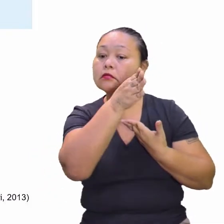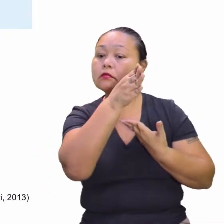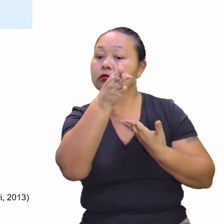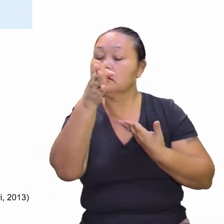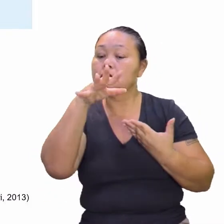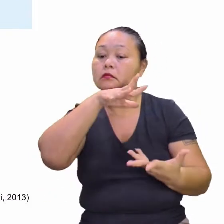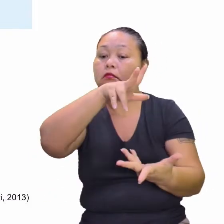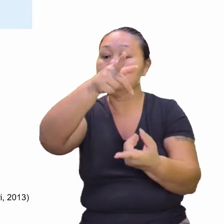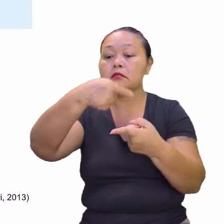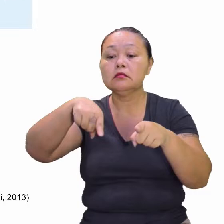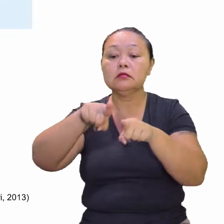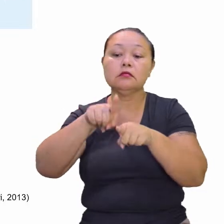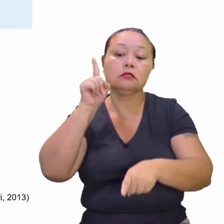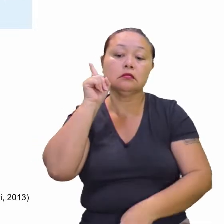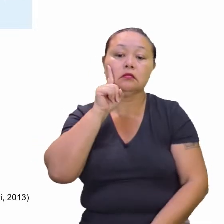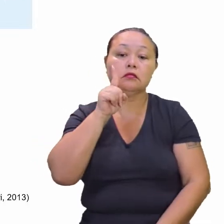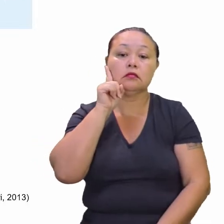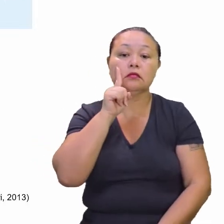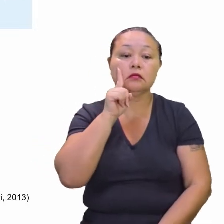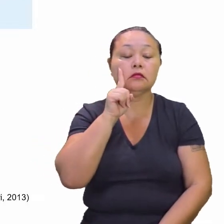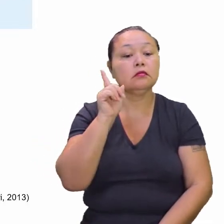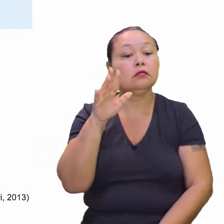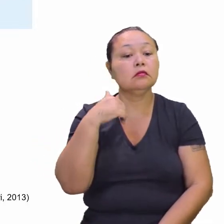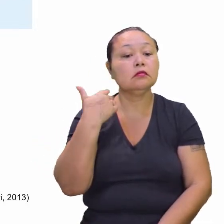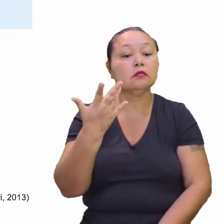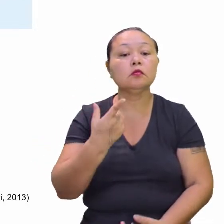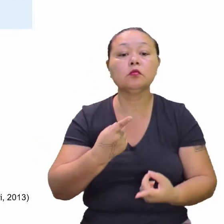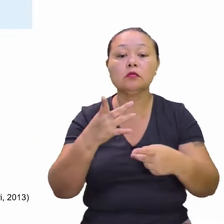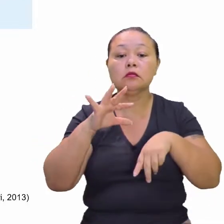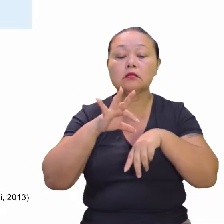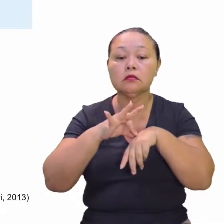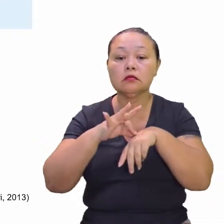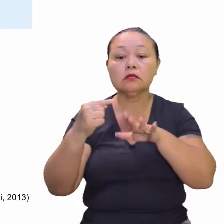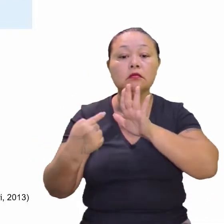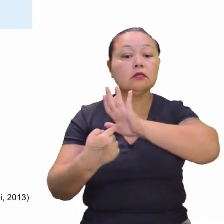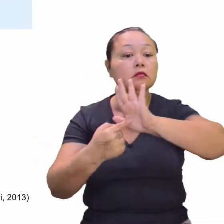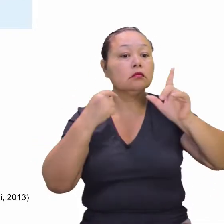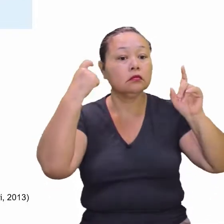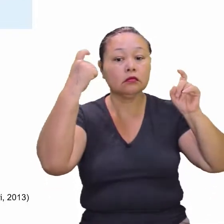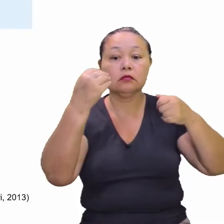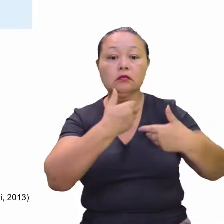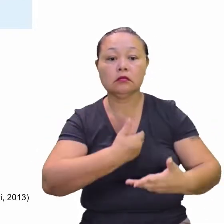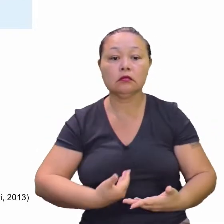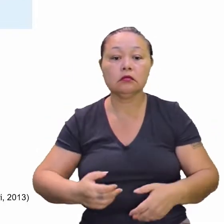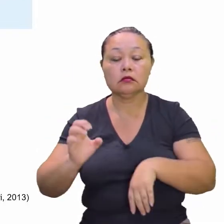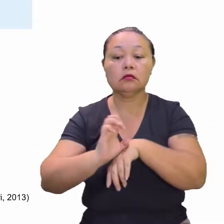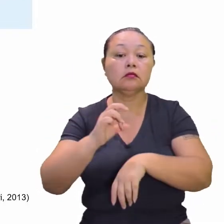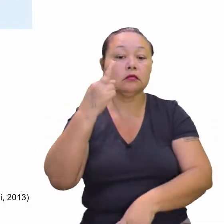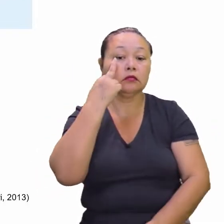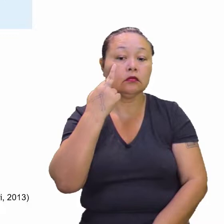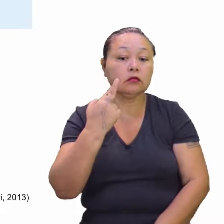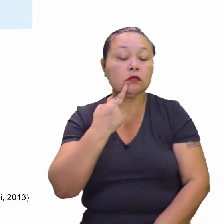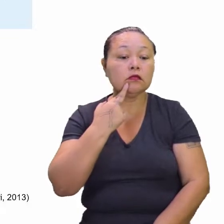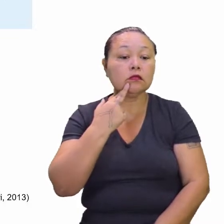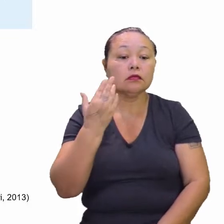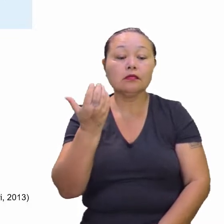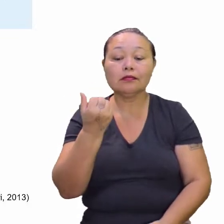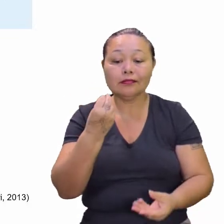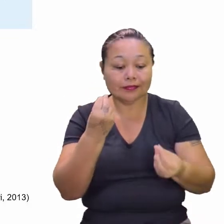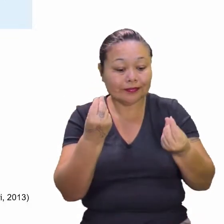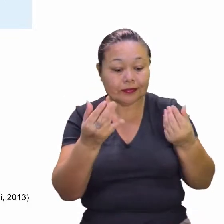mundo, inclusive aí nos Estados Unidos. Beleza? A exportação de carne demonstra a preocupação do governo do estado de Rondônia com